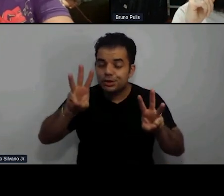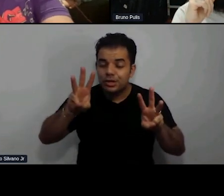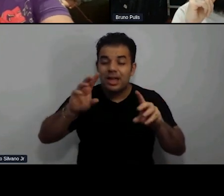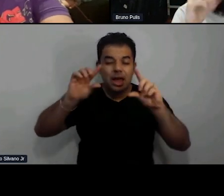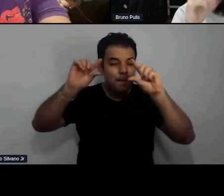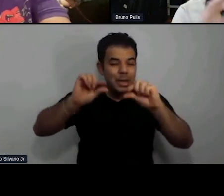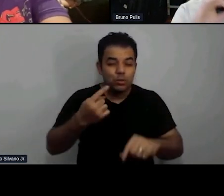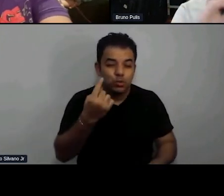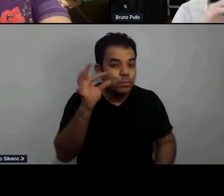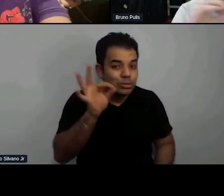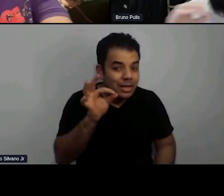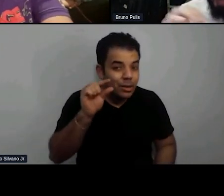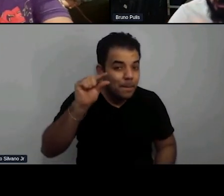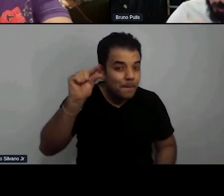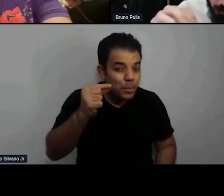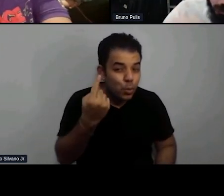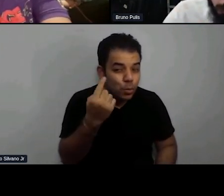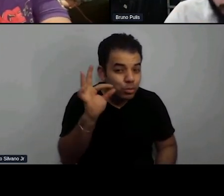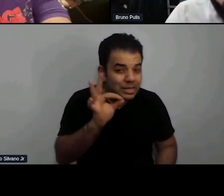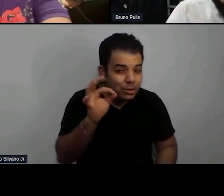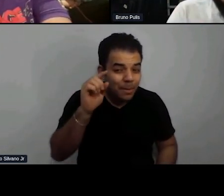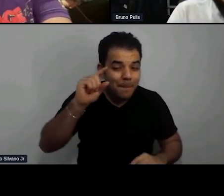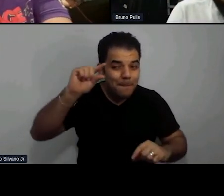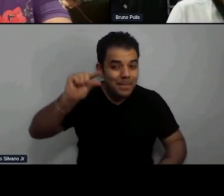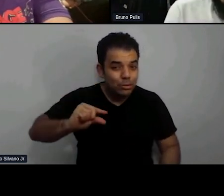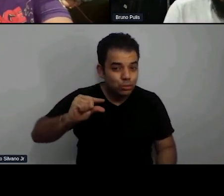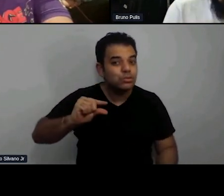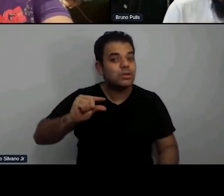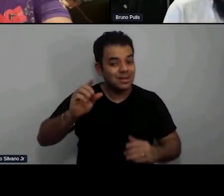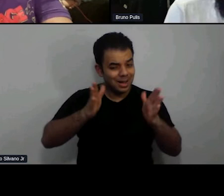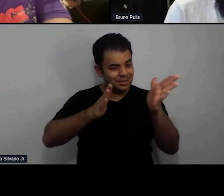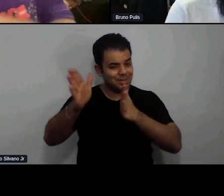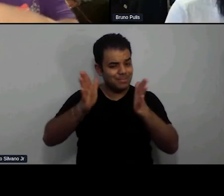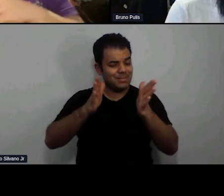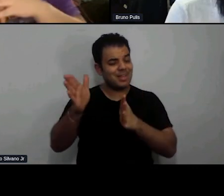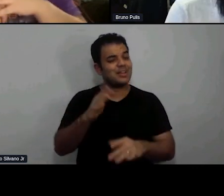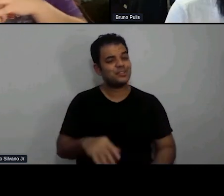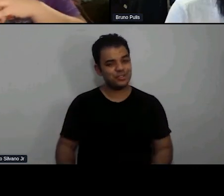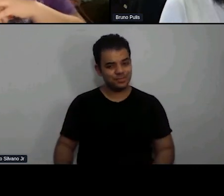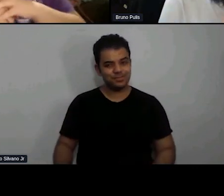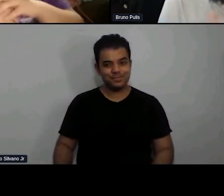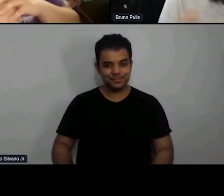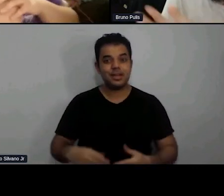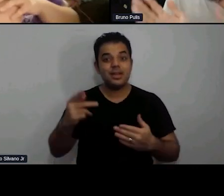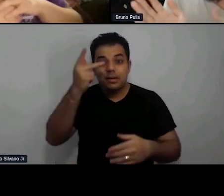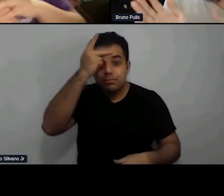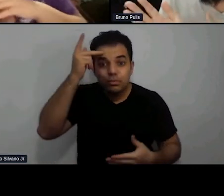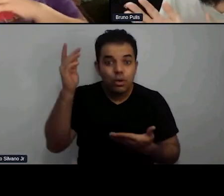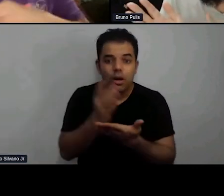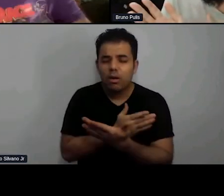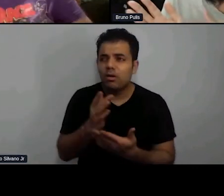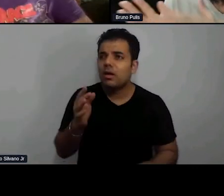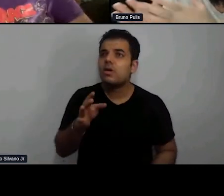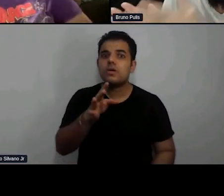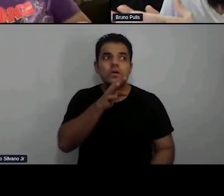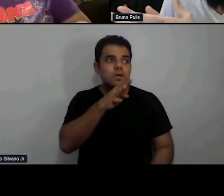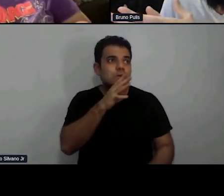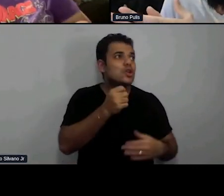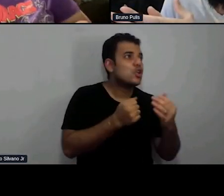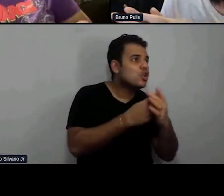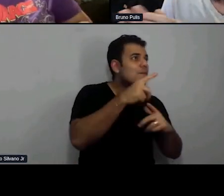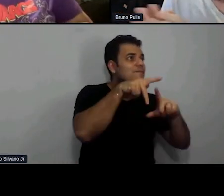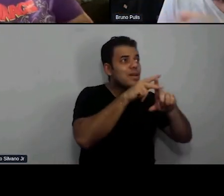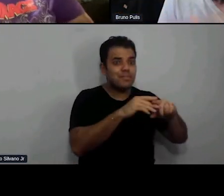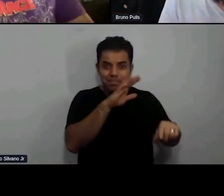acessível. Com acessibilidade mínima, que eu digo. E aí as pessoas, por desconhecimento, acabam comprando essas ferramentas que não